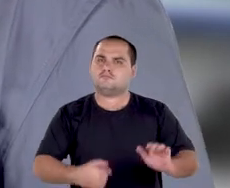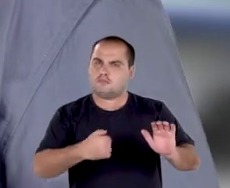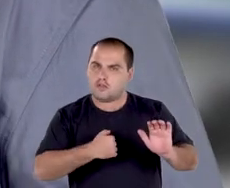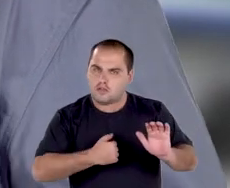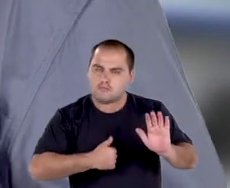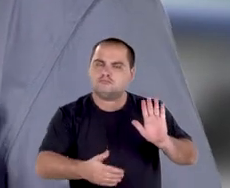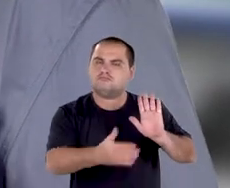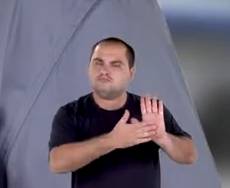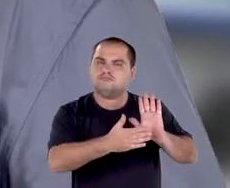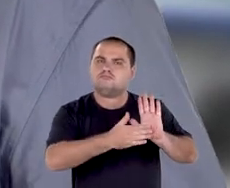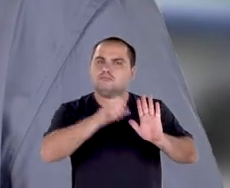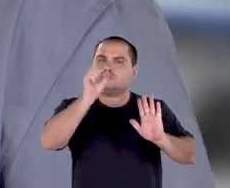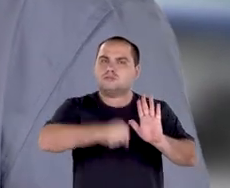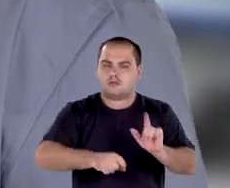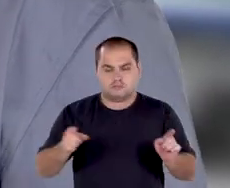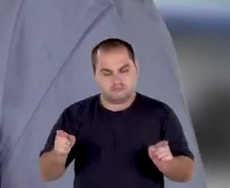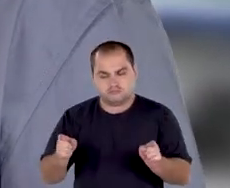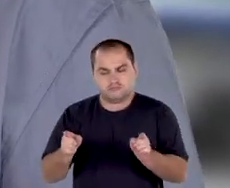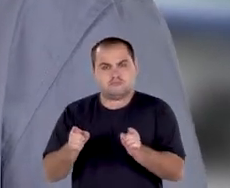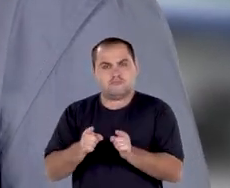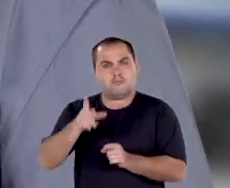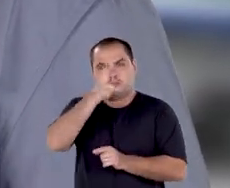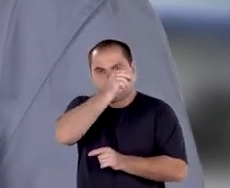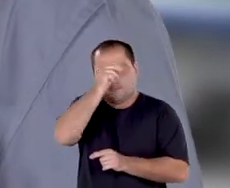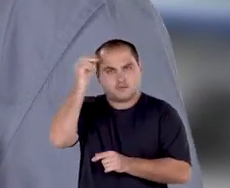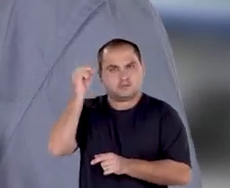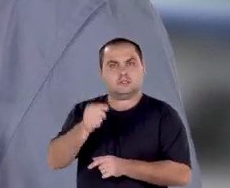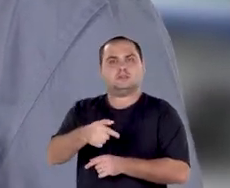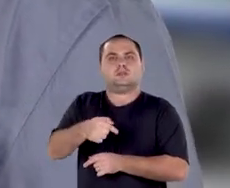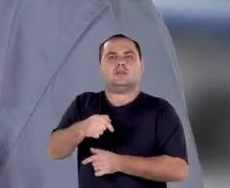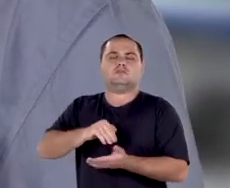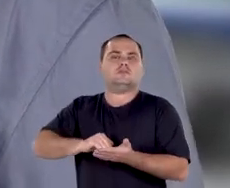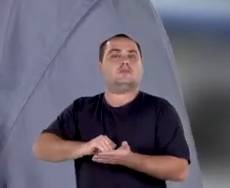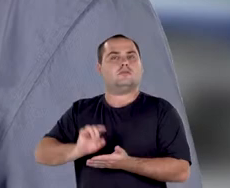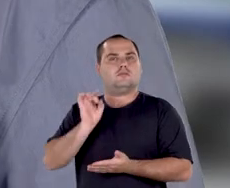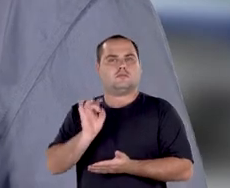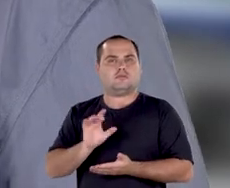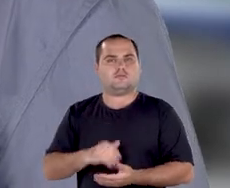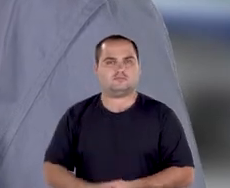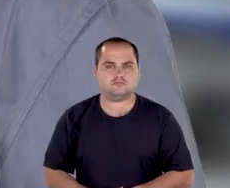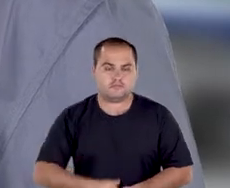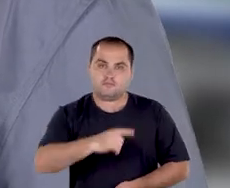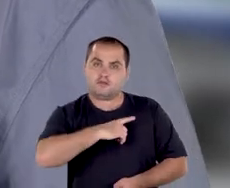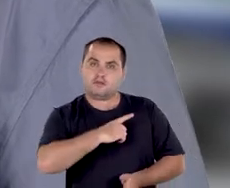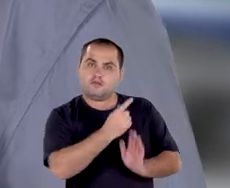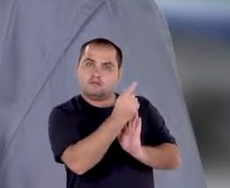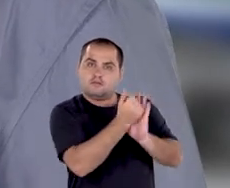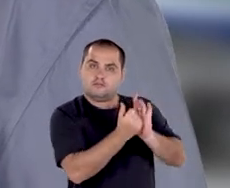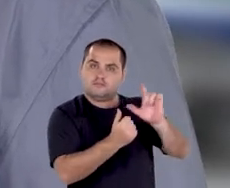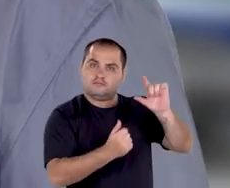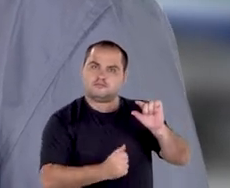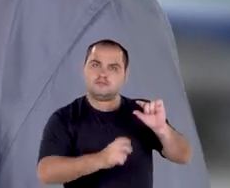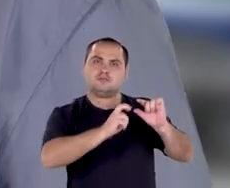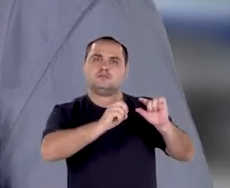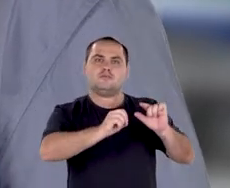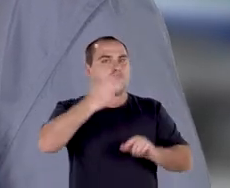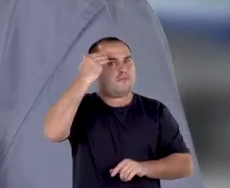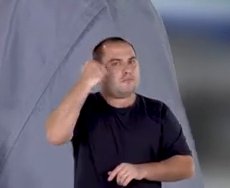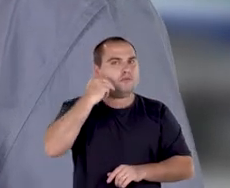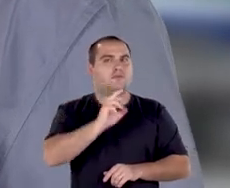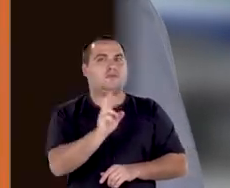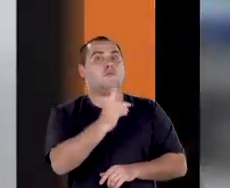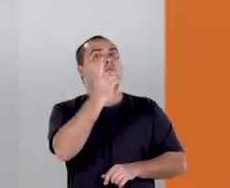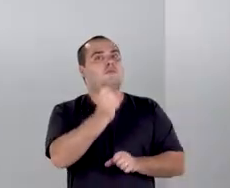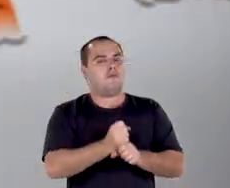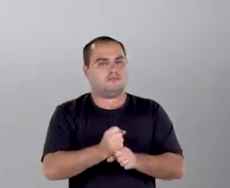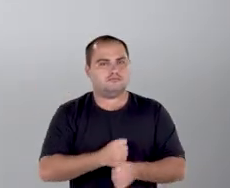Estou propondo uma redução da máquina pública para apenas 7 secretarias. Uma economia de 50 milhões de reais por